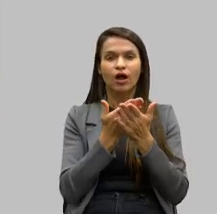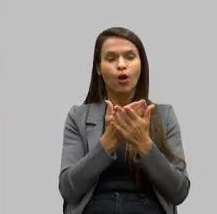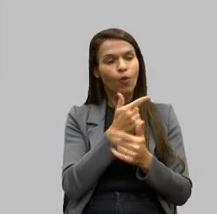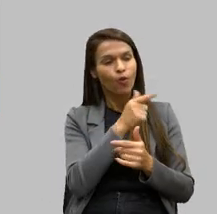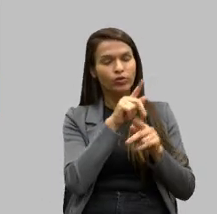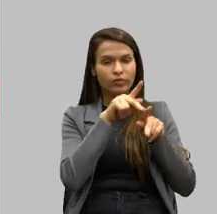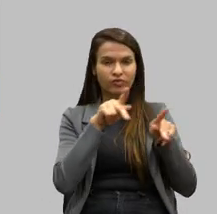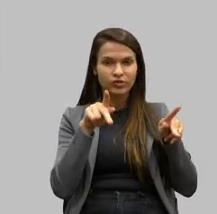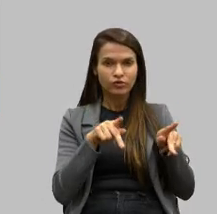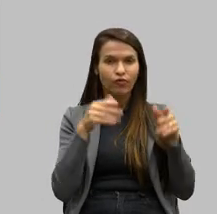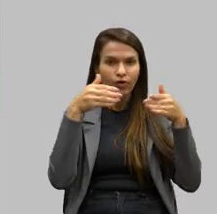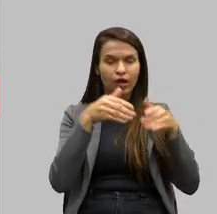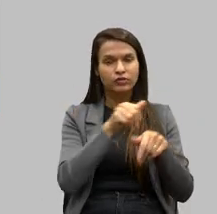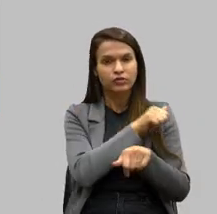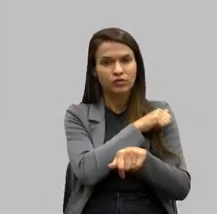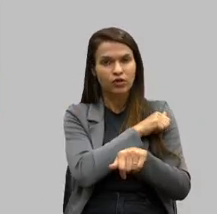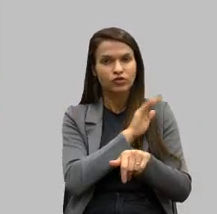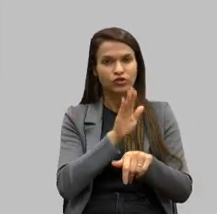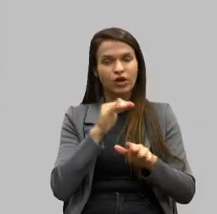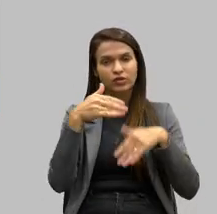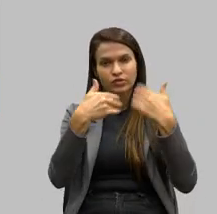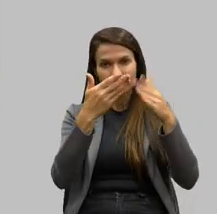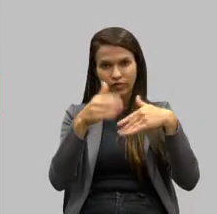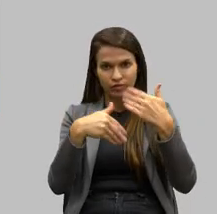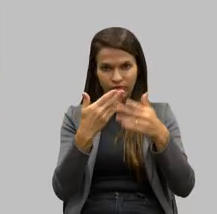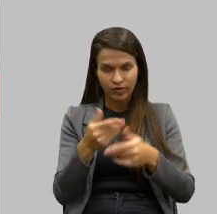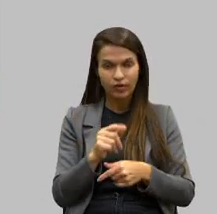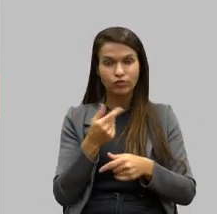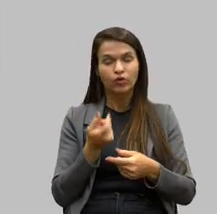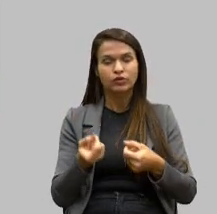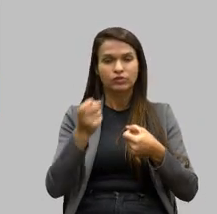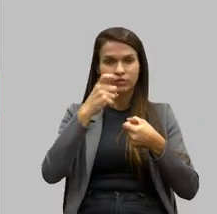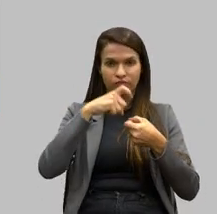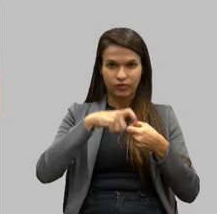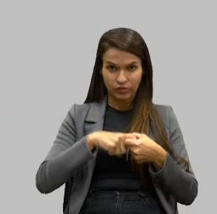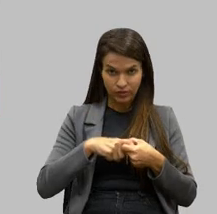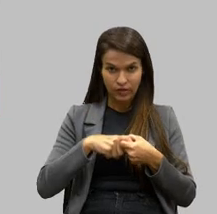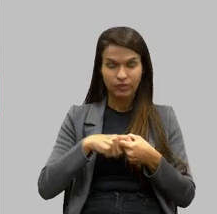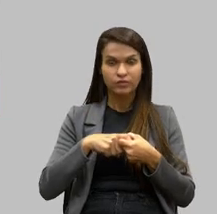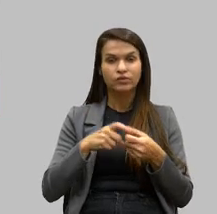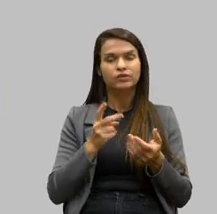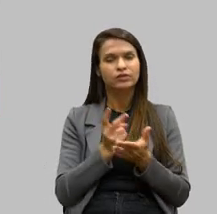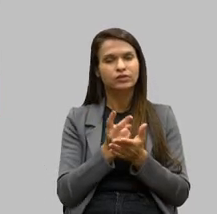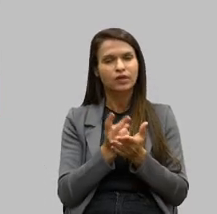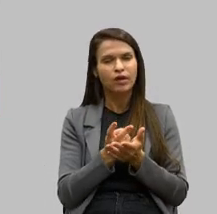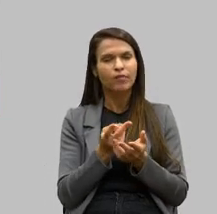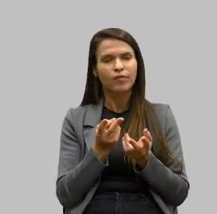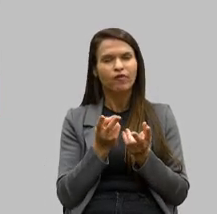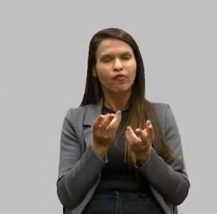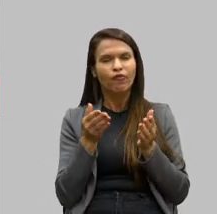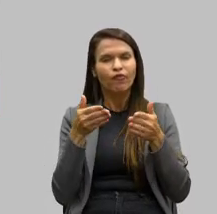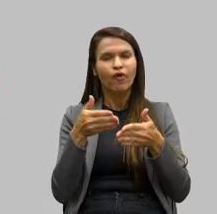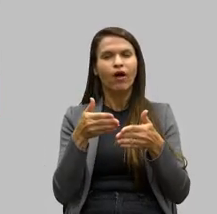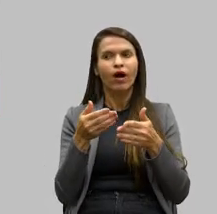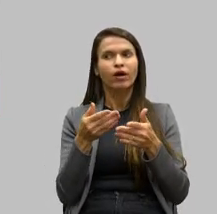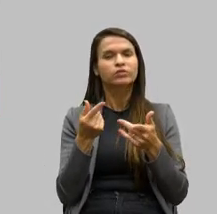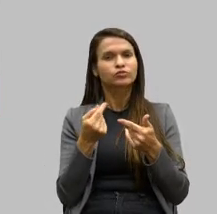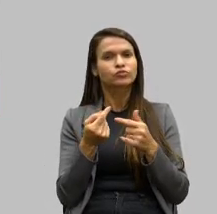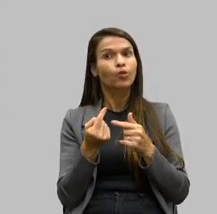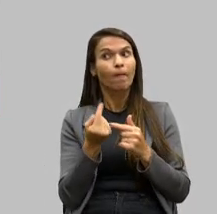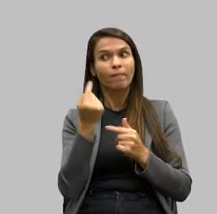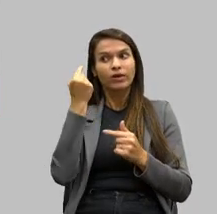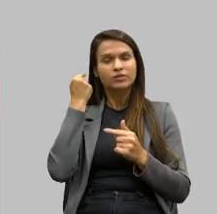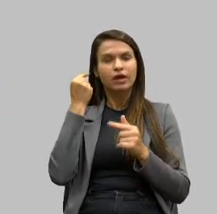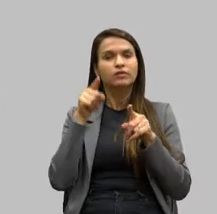os outros estudantes que já desenvolveram. Então, gente está retomando, sempre olhando para trás e olhando para frente também. Outra ação